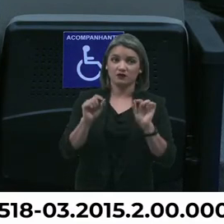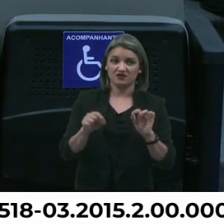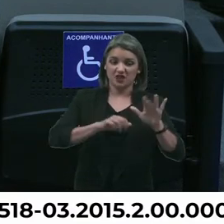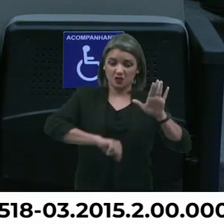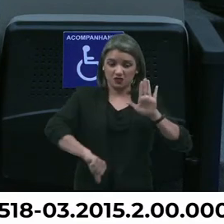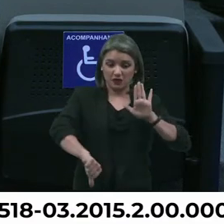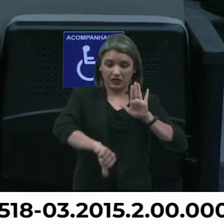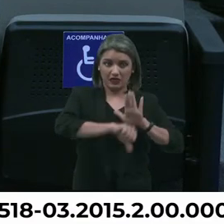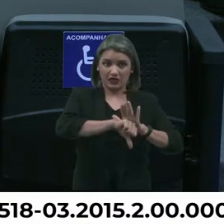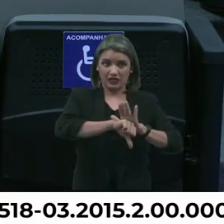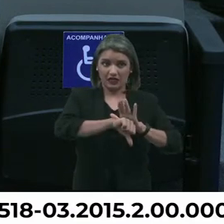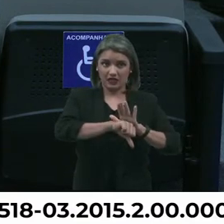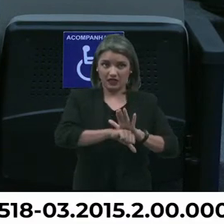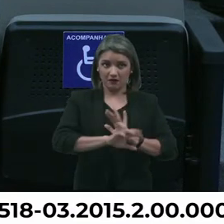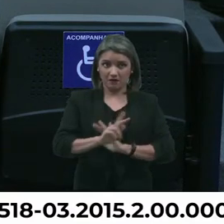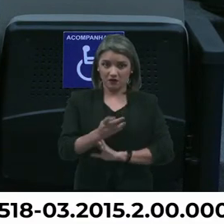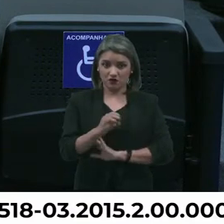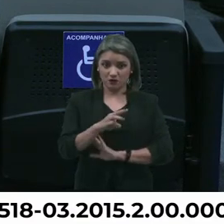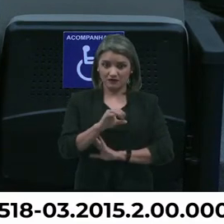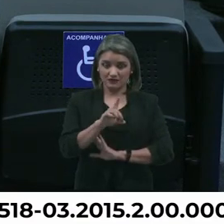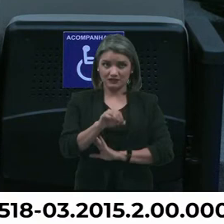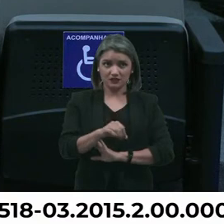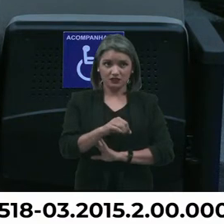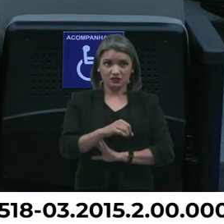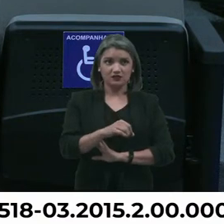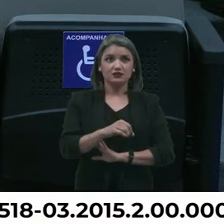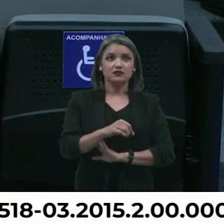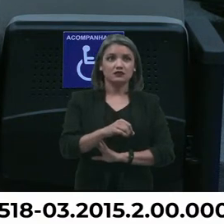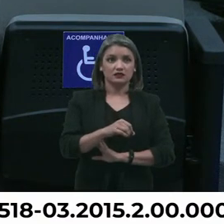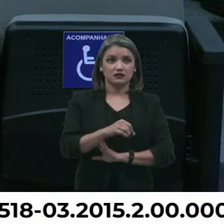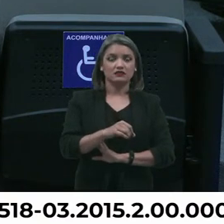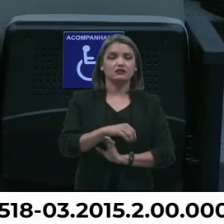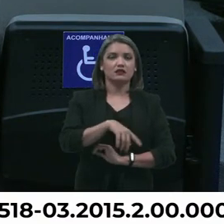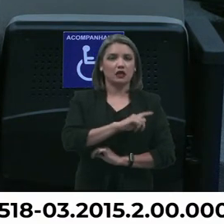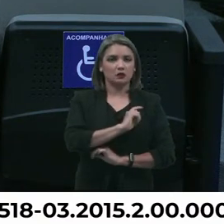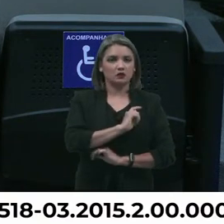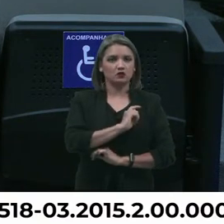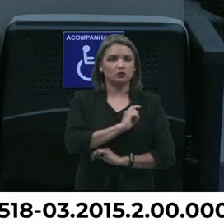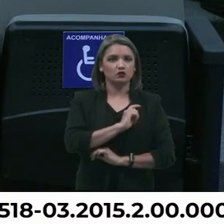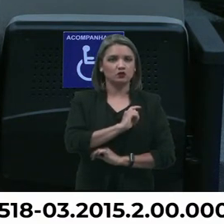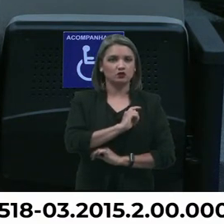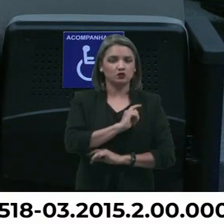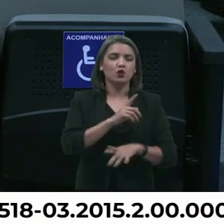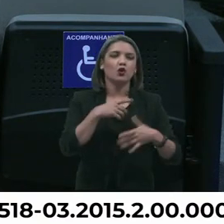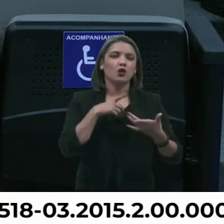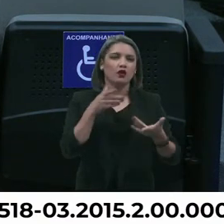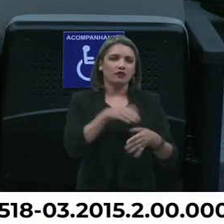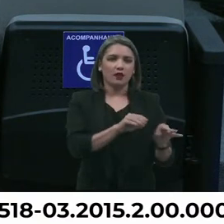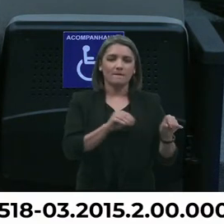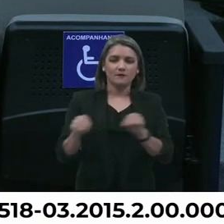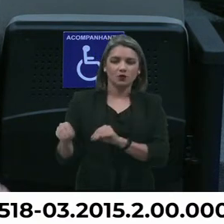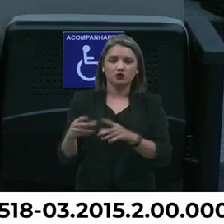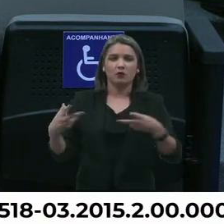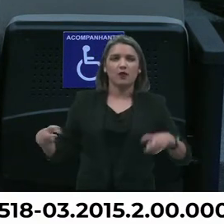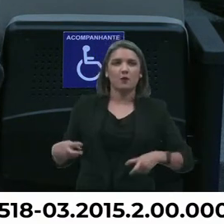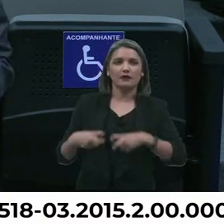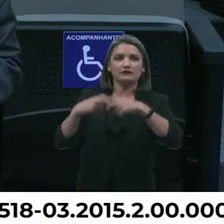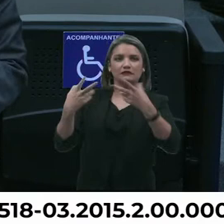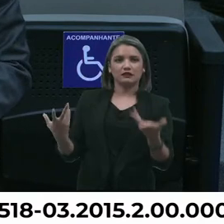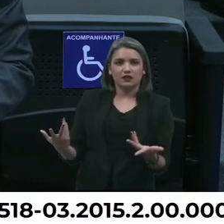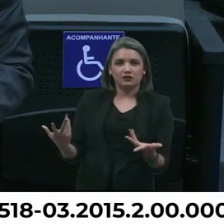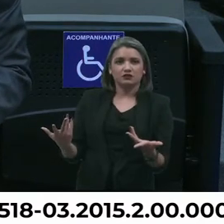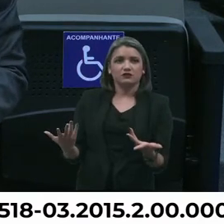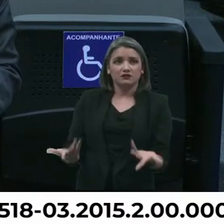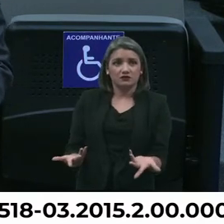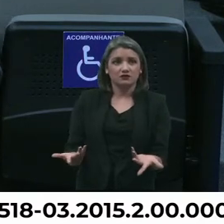homicídio culposo para acidente de trânsito e, naturalmente, absolveu o réu em um processo penal. O